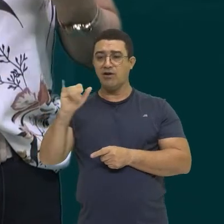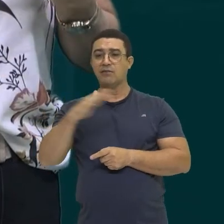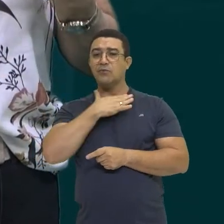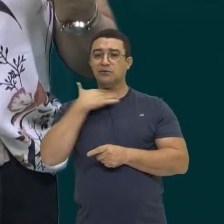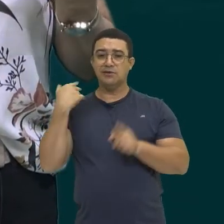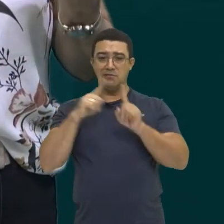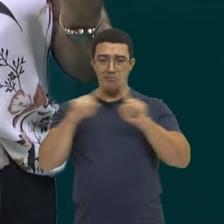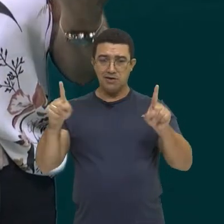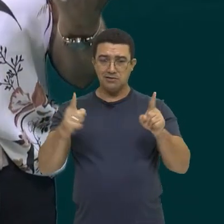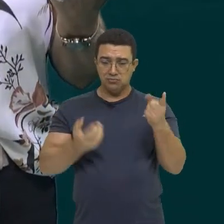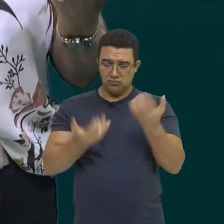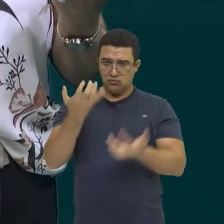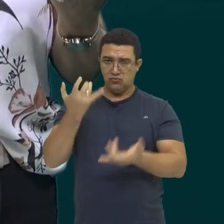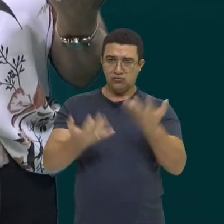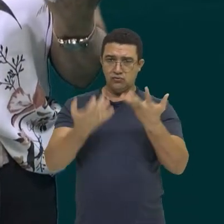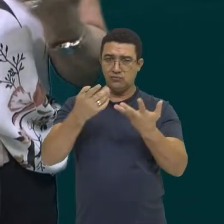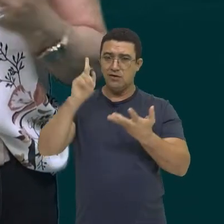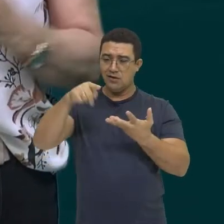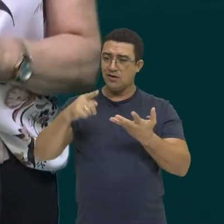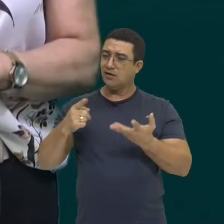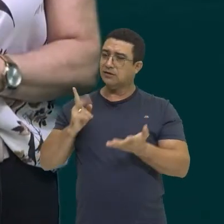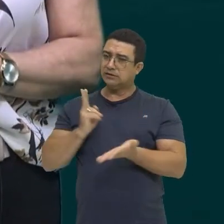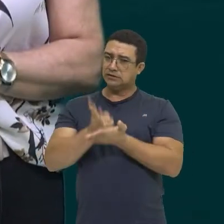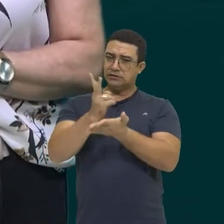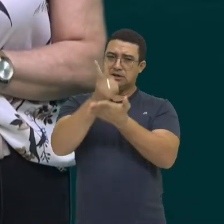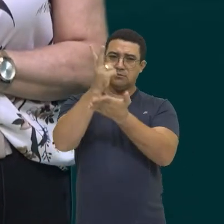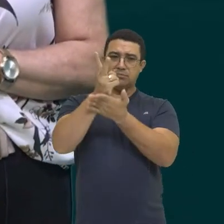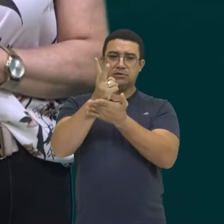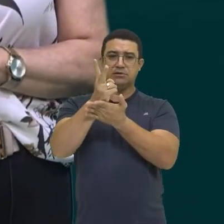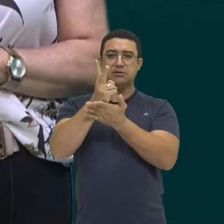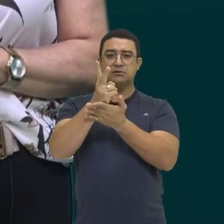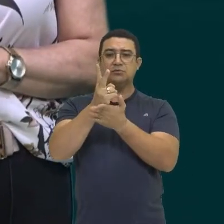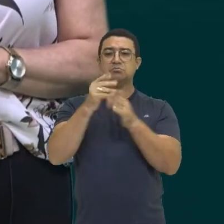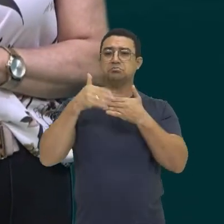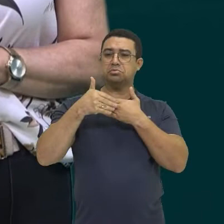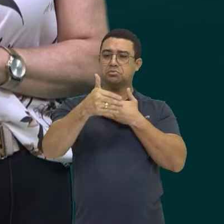seja infinito enquanto dure.